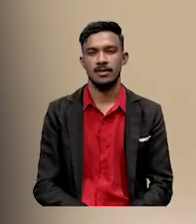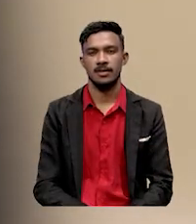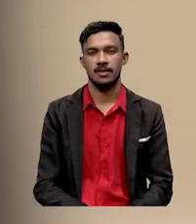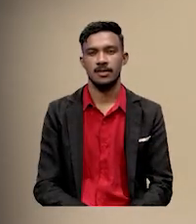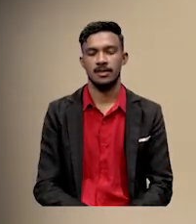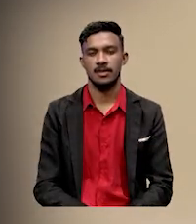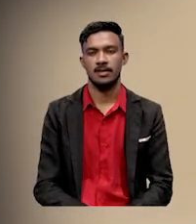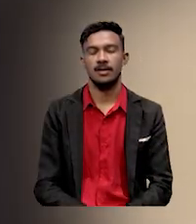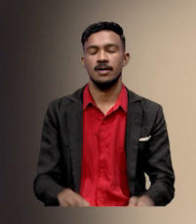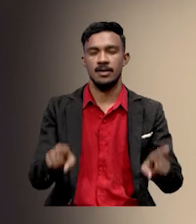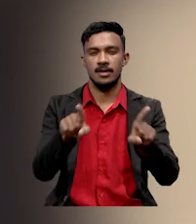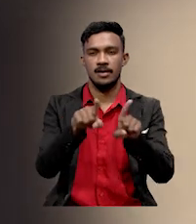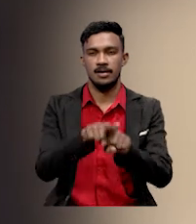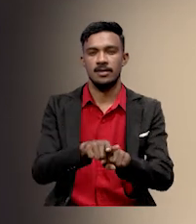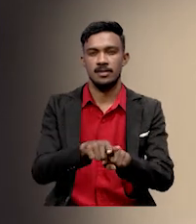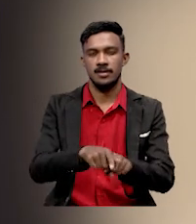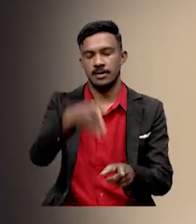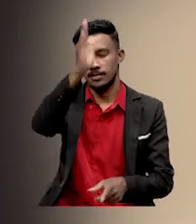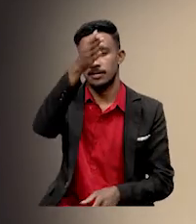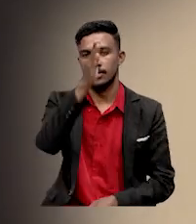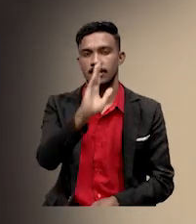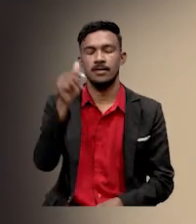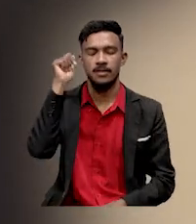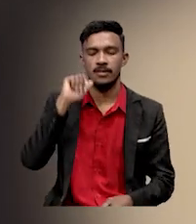neste ambiente, nunca pensei,